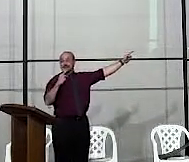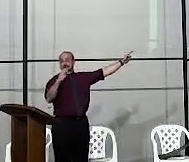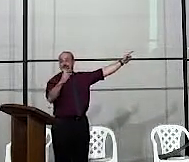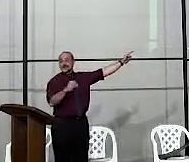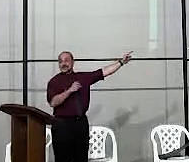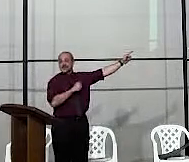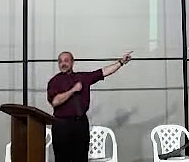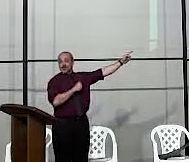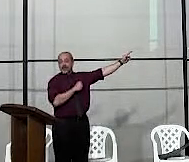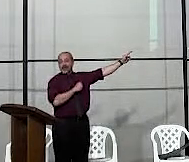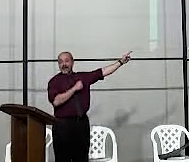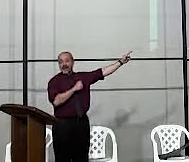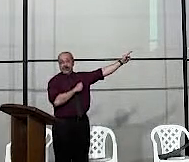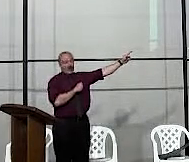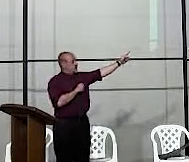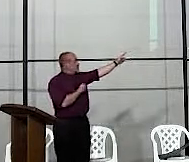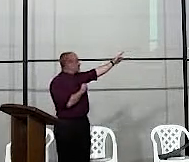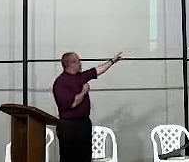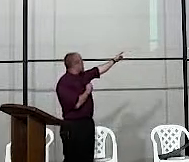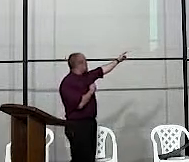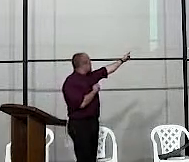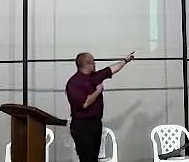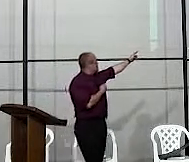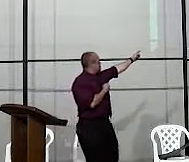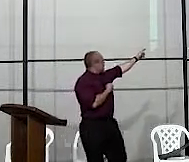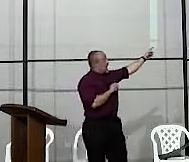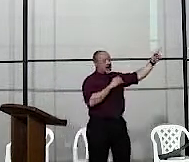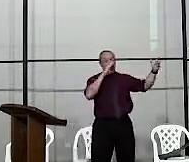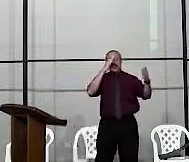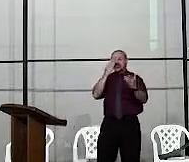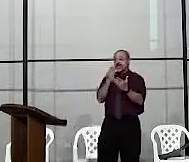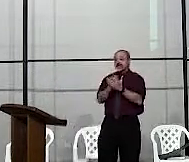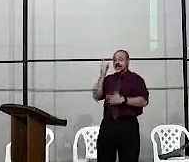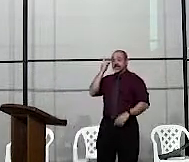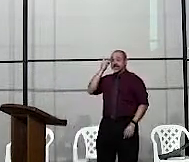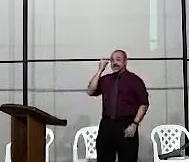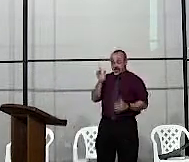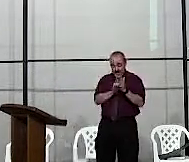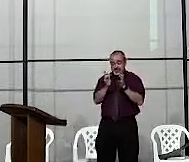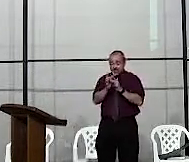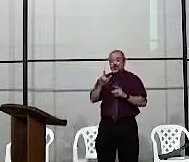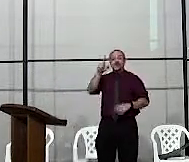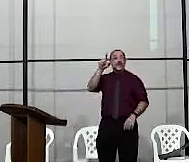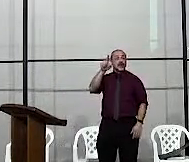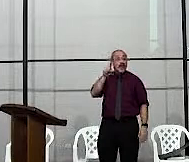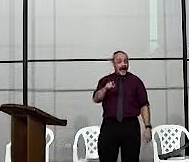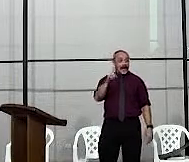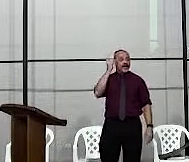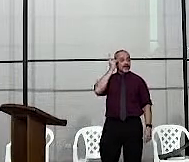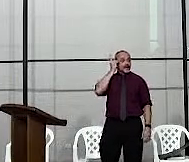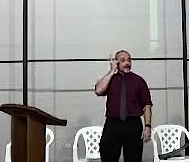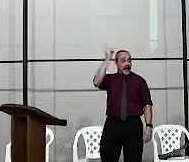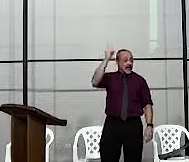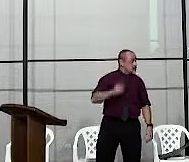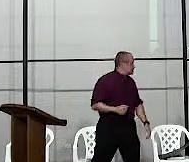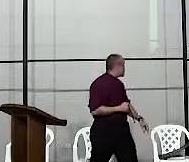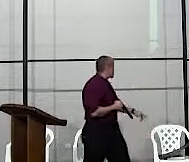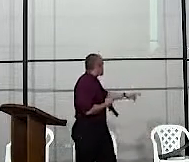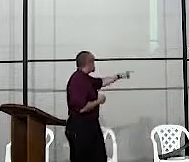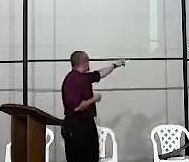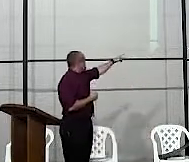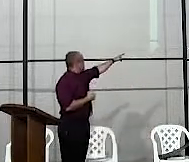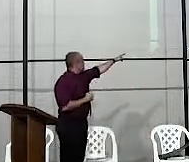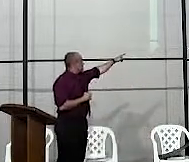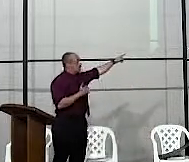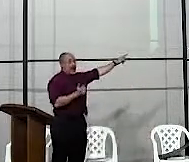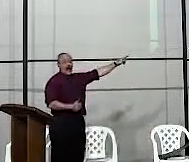Confessa o seu pecado. Acredite que Jesus é